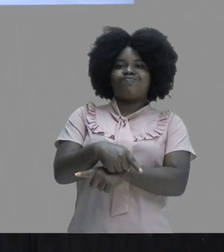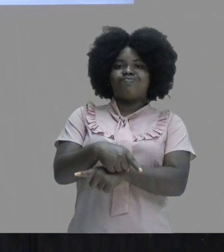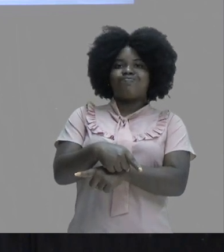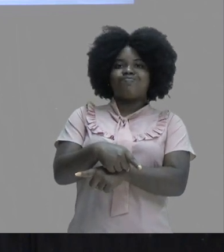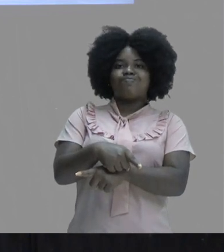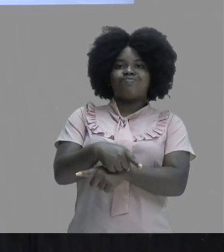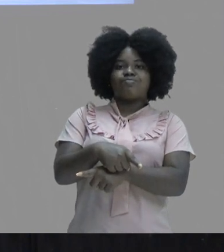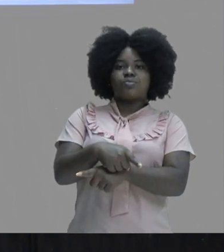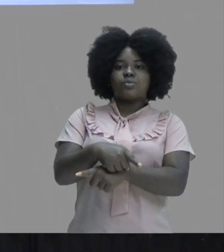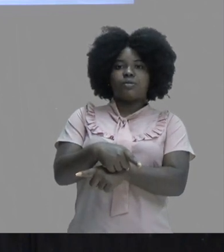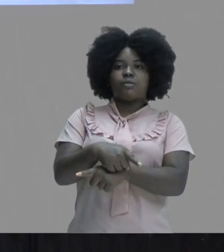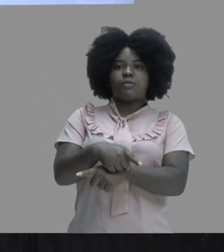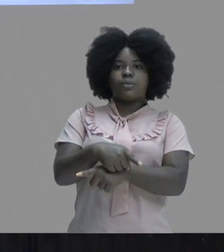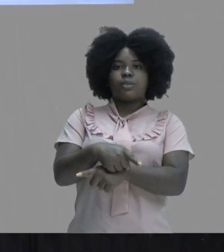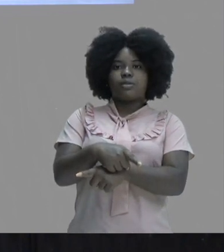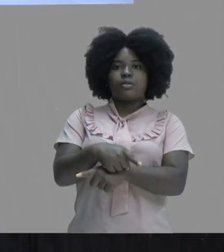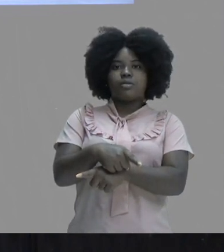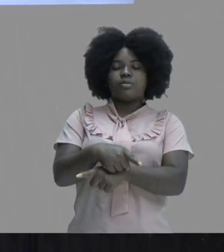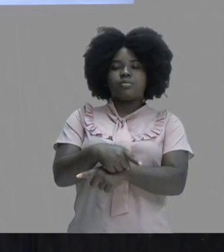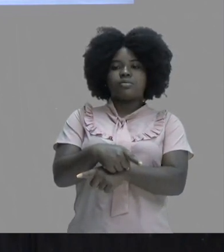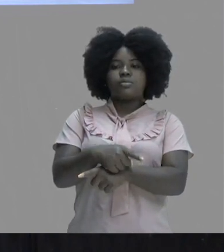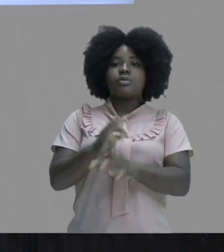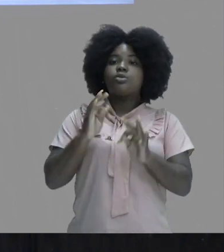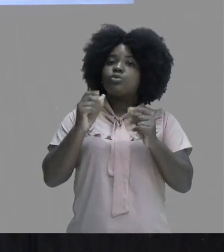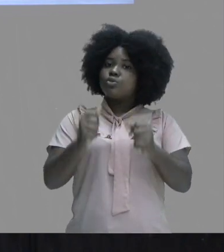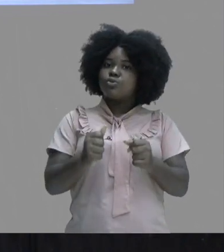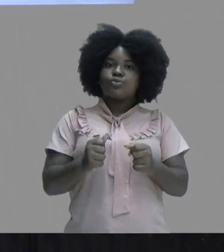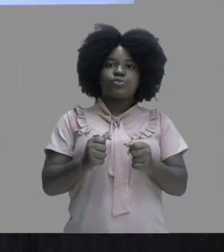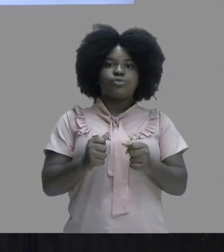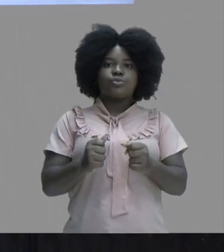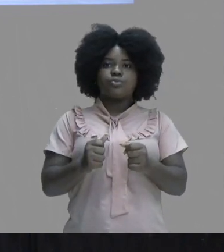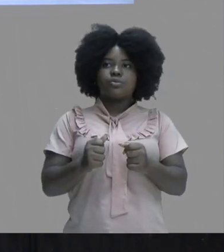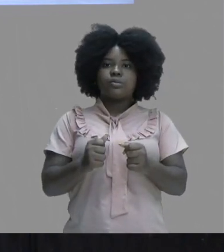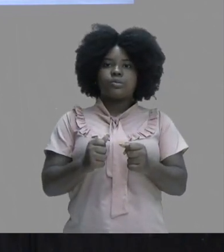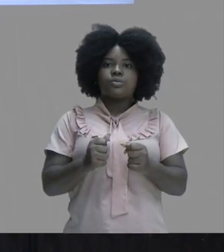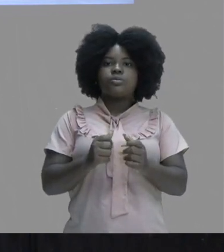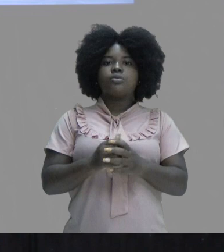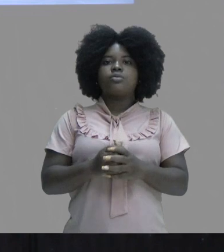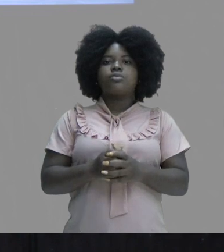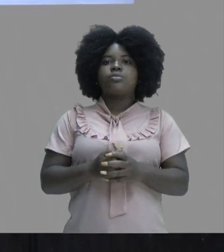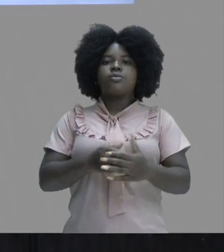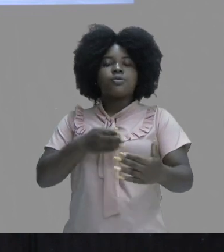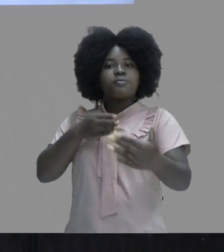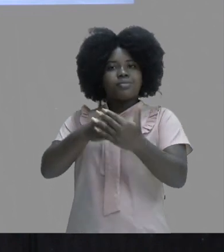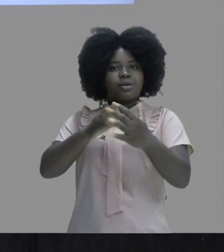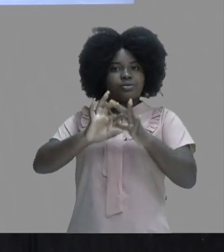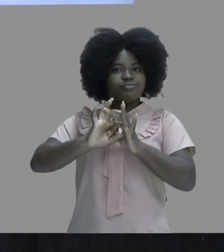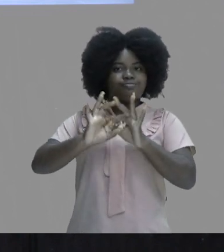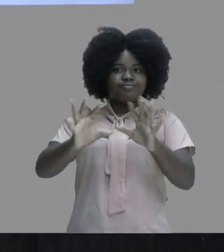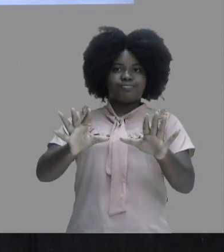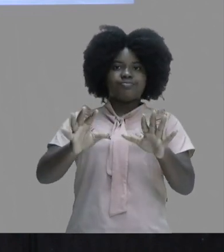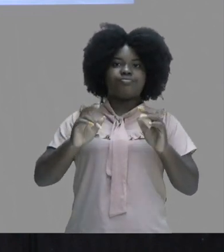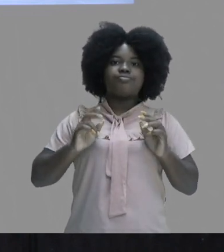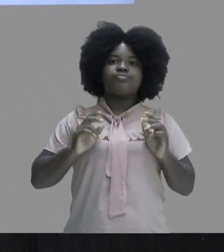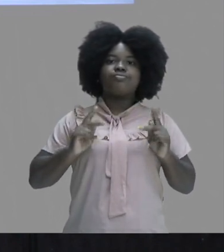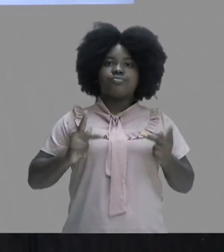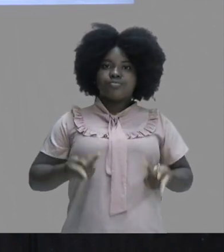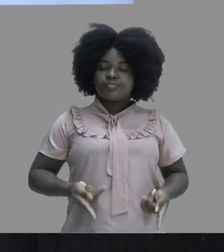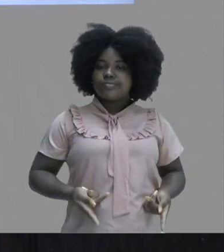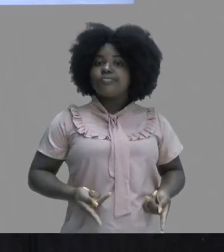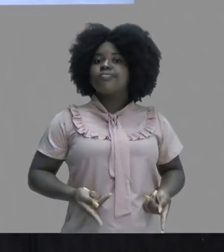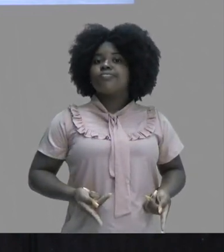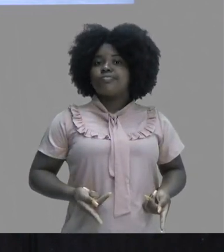contra a liberdade humana, como a escravidão, a tortura, o tratamento humilhante